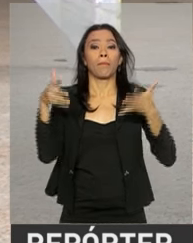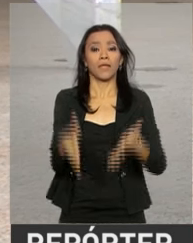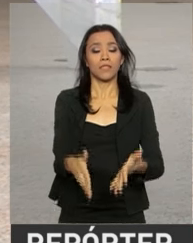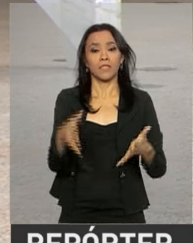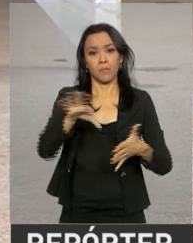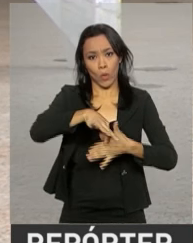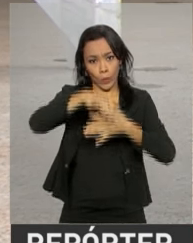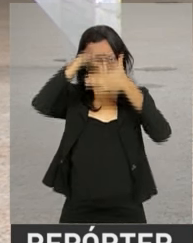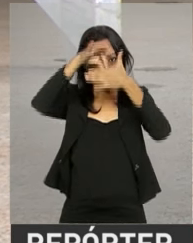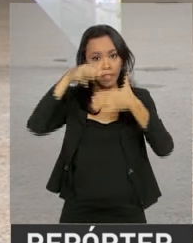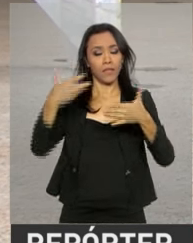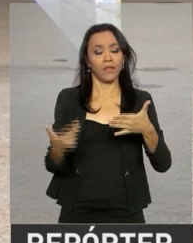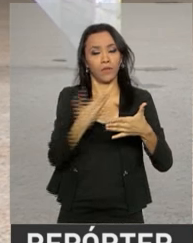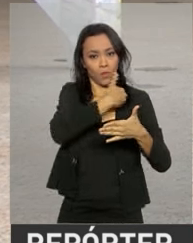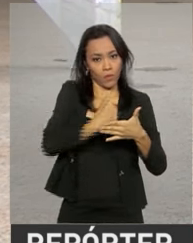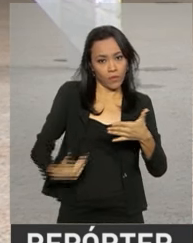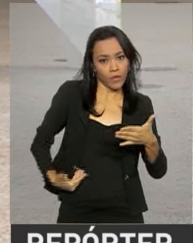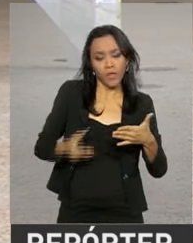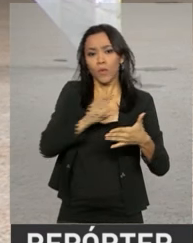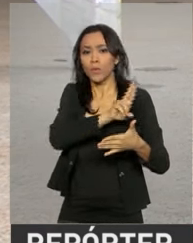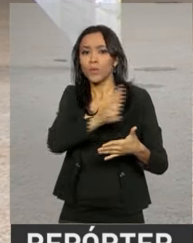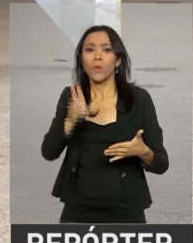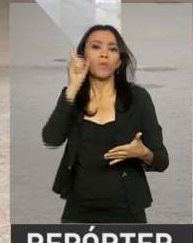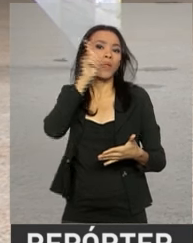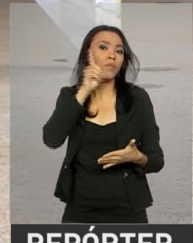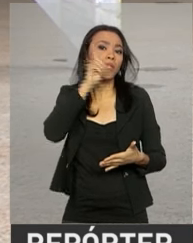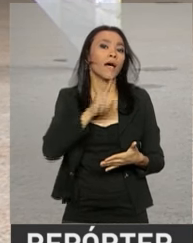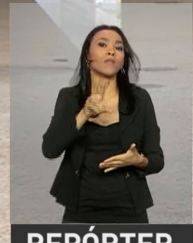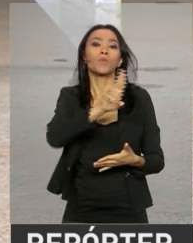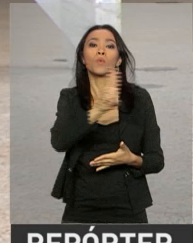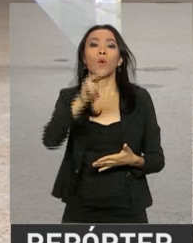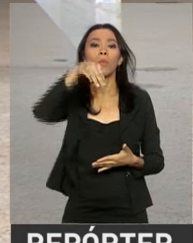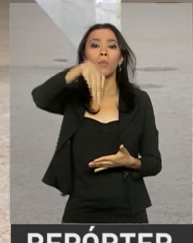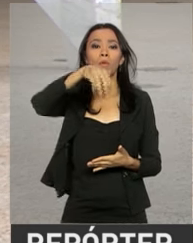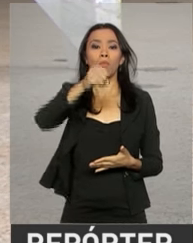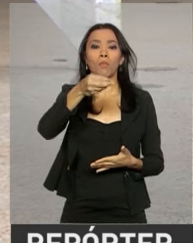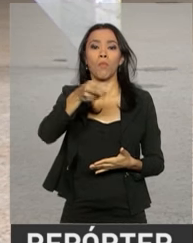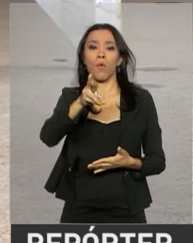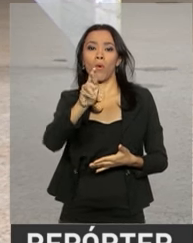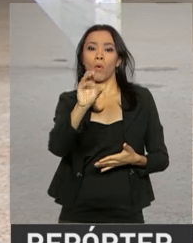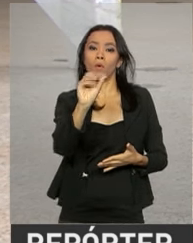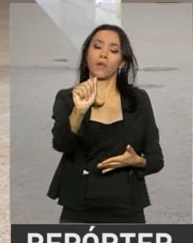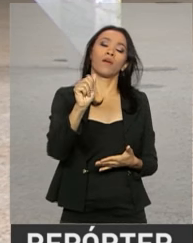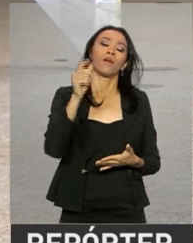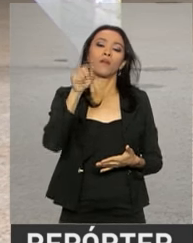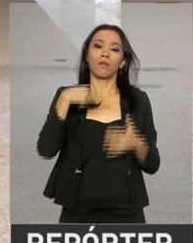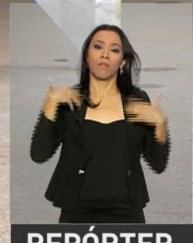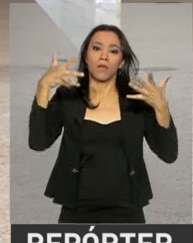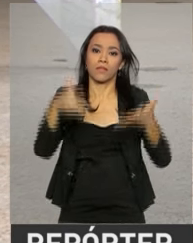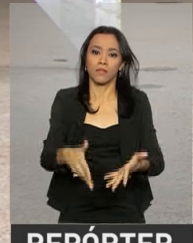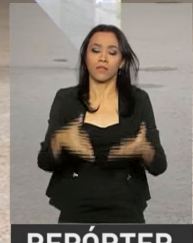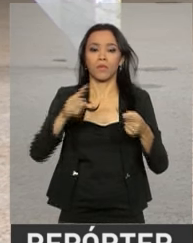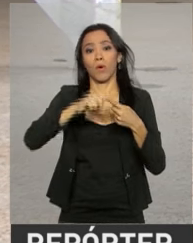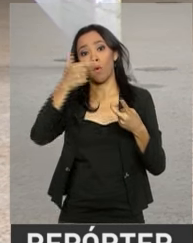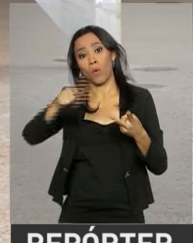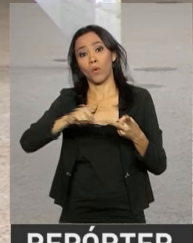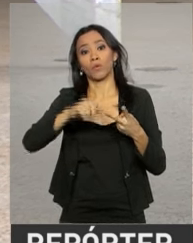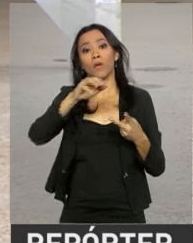o líder do governo na casa, deputado André Moura, o líder do PR na Câmara dos Deputados, deputado